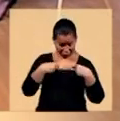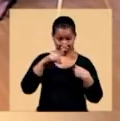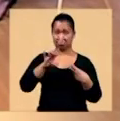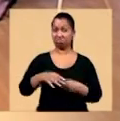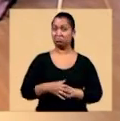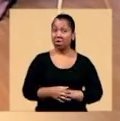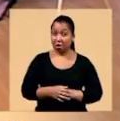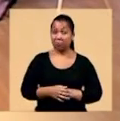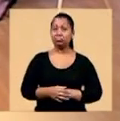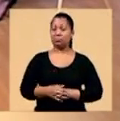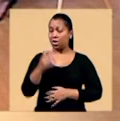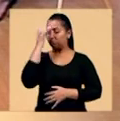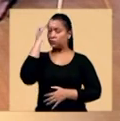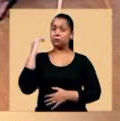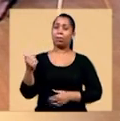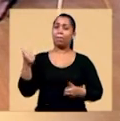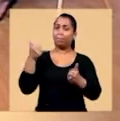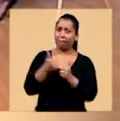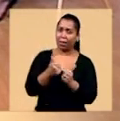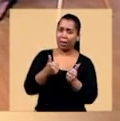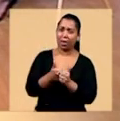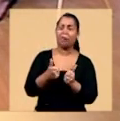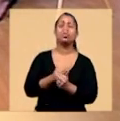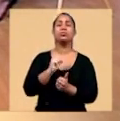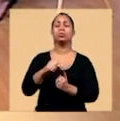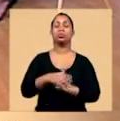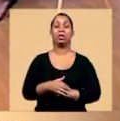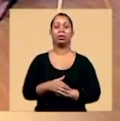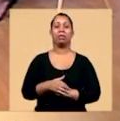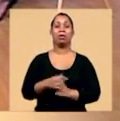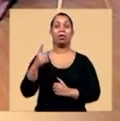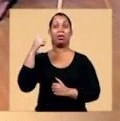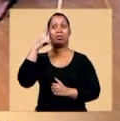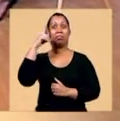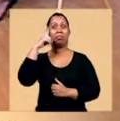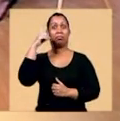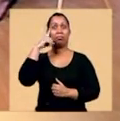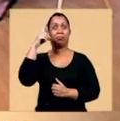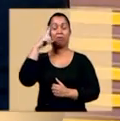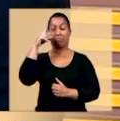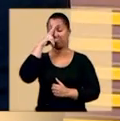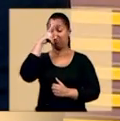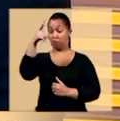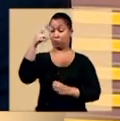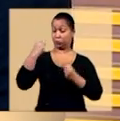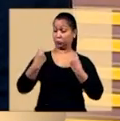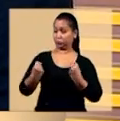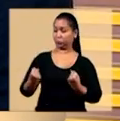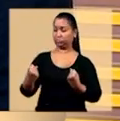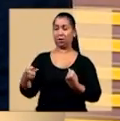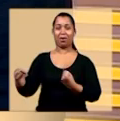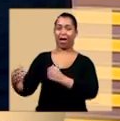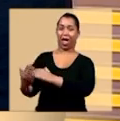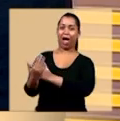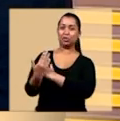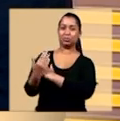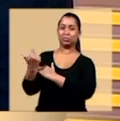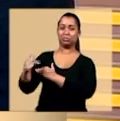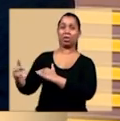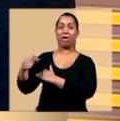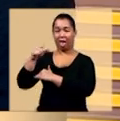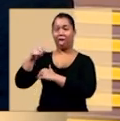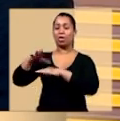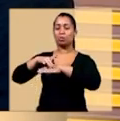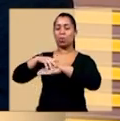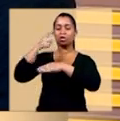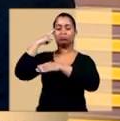olham para si, e geralmente essas pessoas estão próximas da psicopatia, essas pessoas. Que quem não tem humildade e busca ajuda, essa